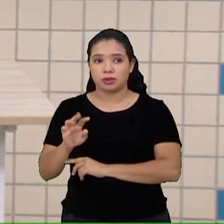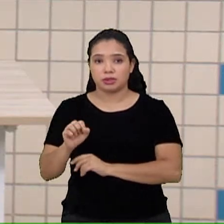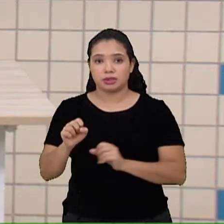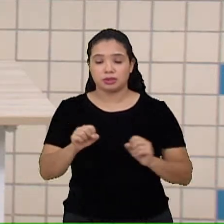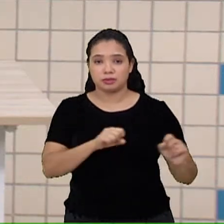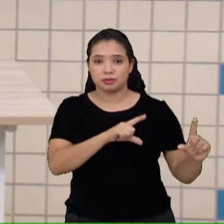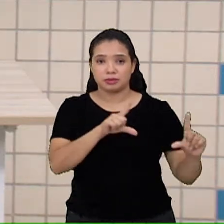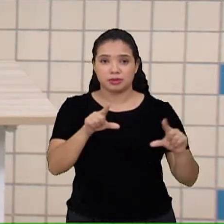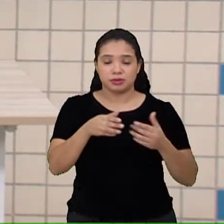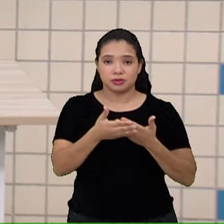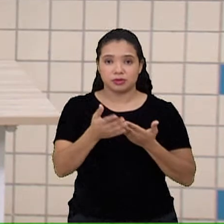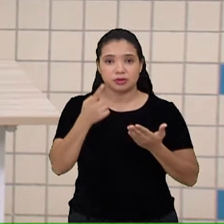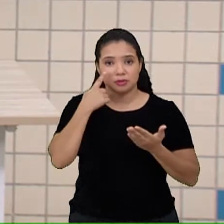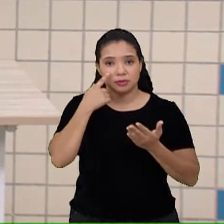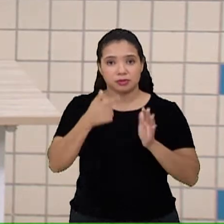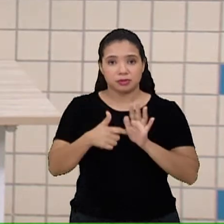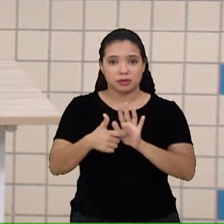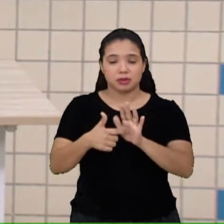tá aparecendo aí